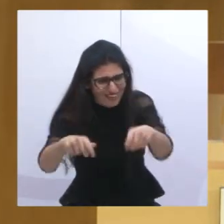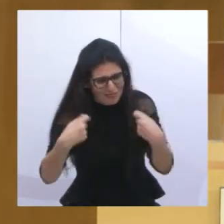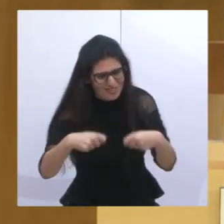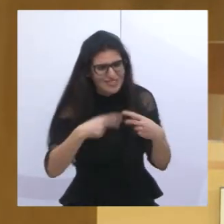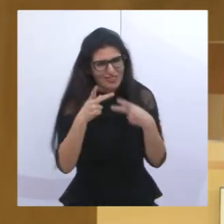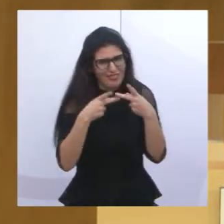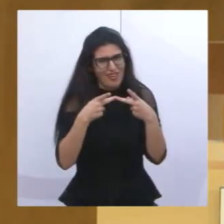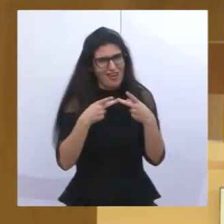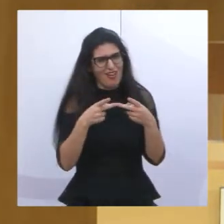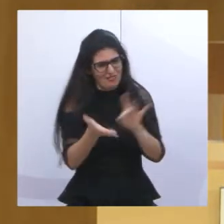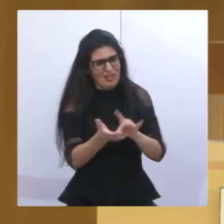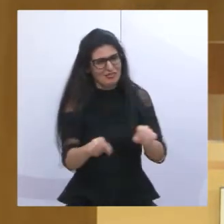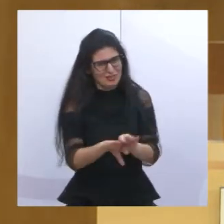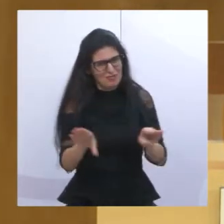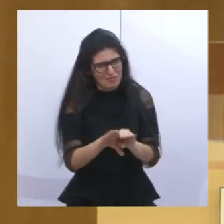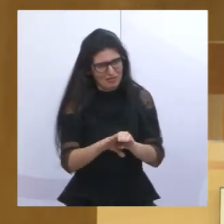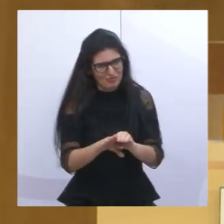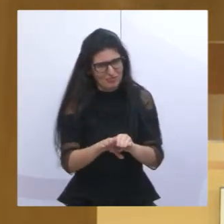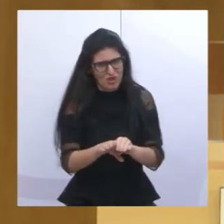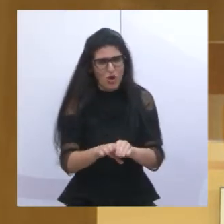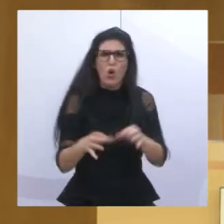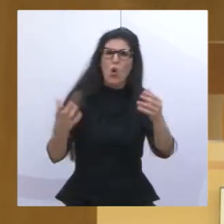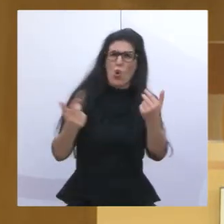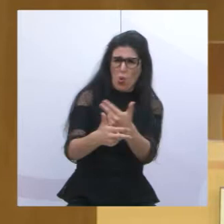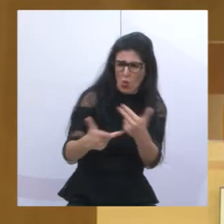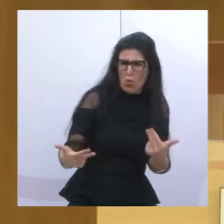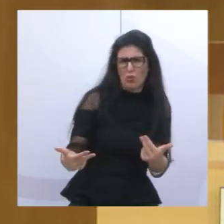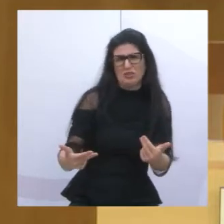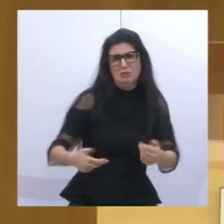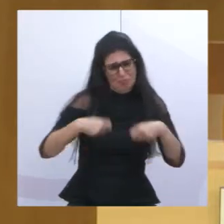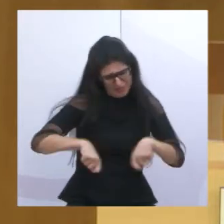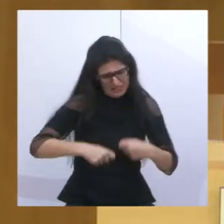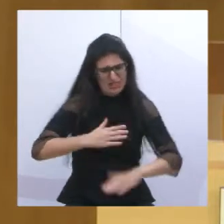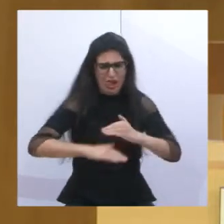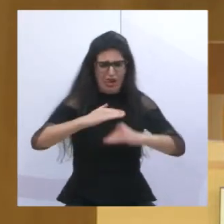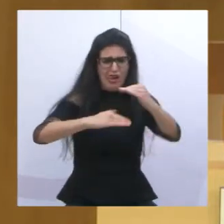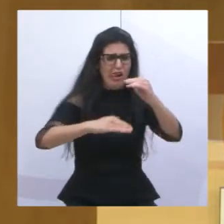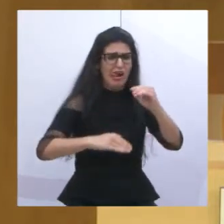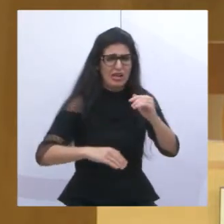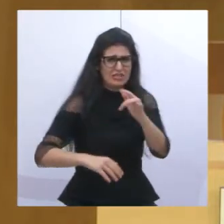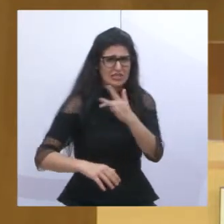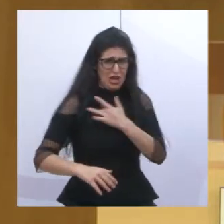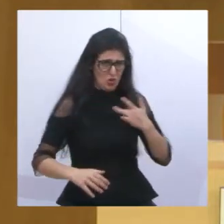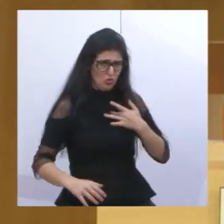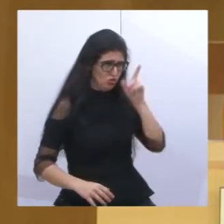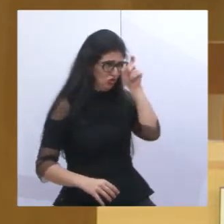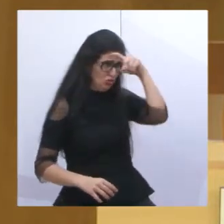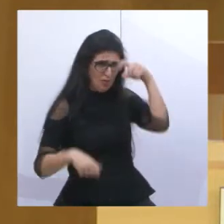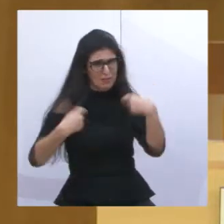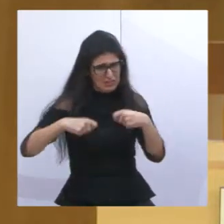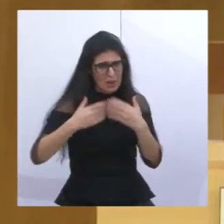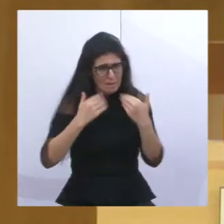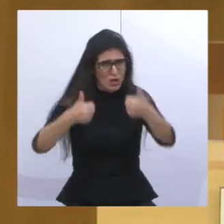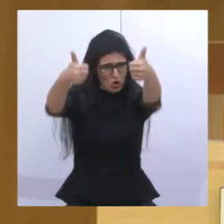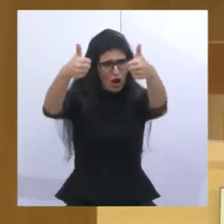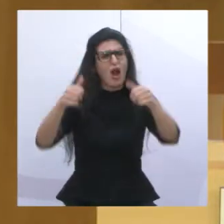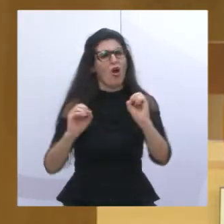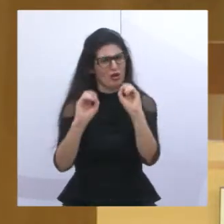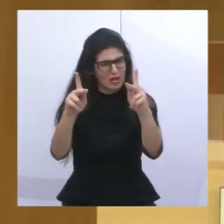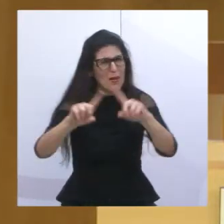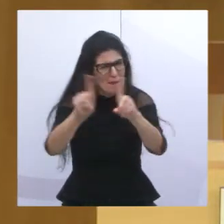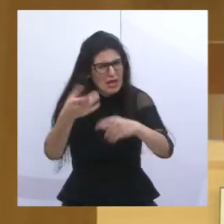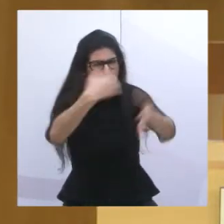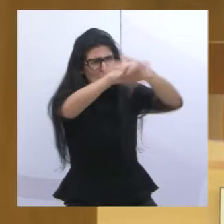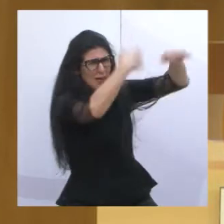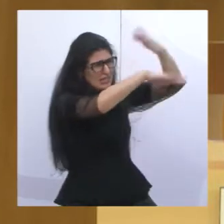gente sabe que tem muita coisa para ser feita, mas já teve bem pior do que isso, do que hoje. Isso é verdade. Quando o jurídico aqui apontou, que nem o